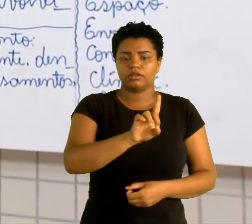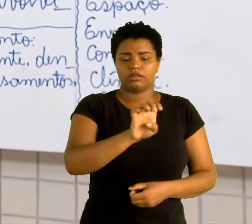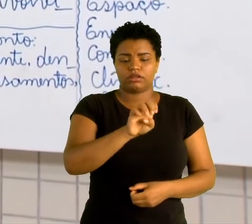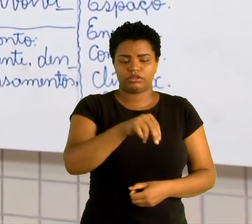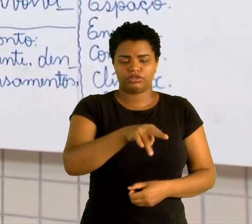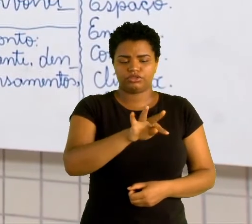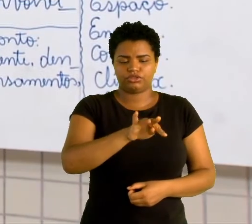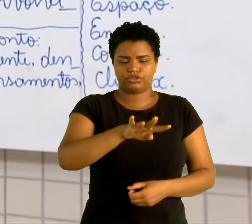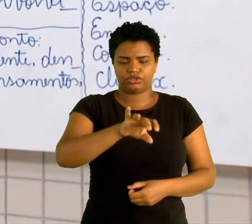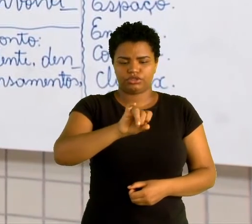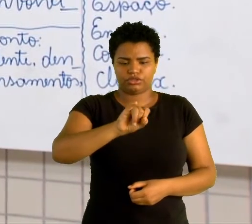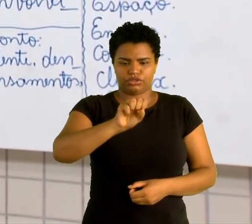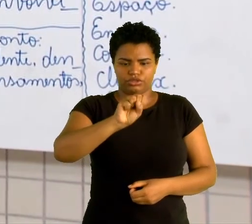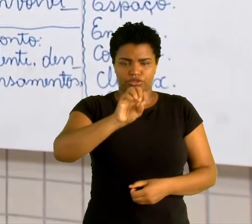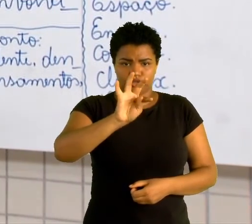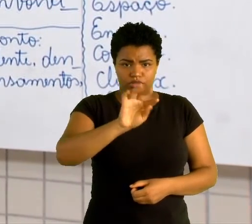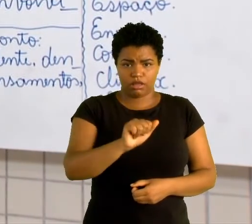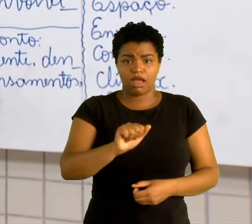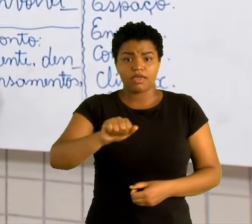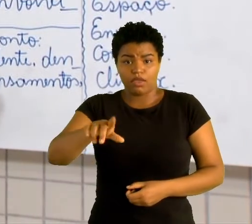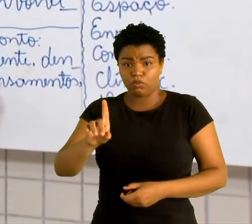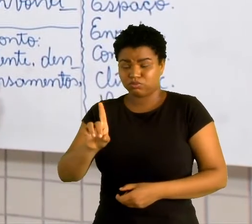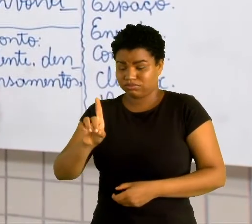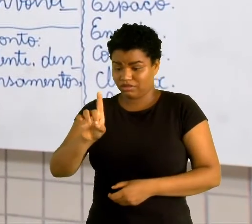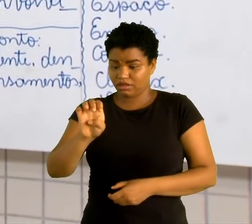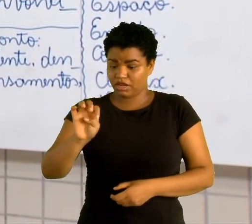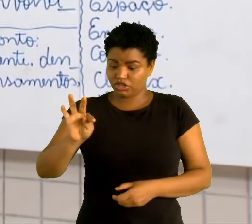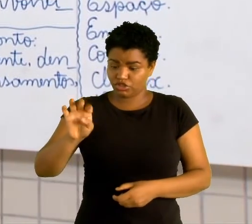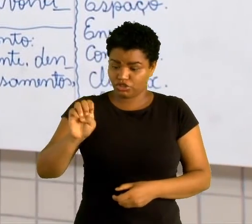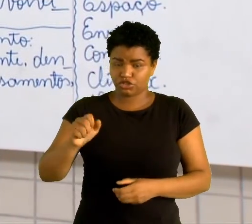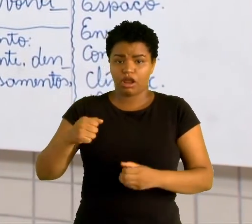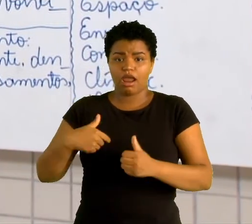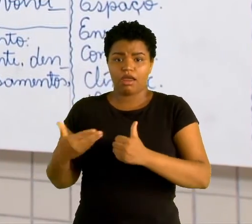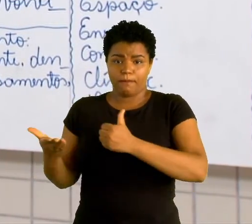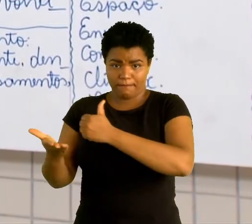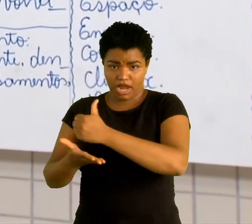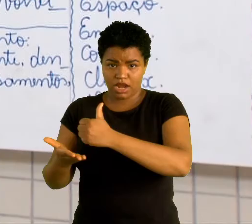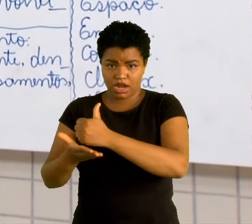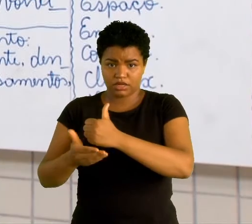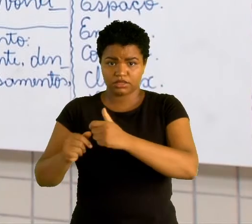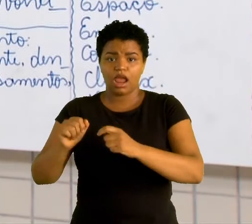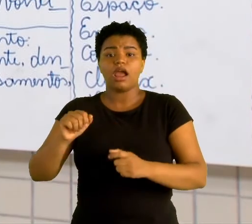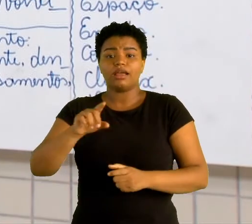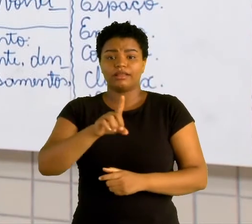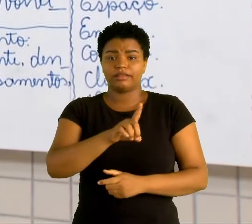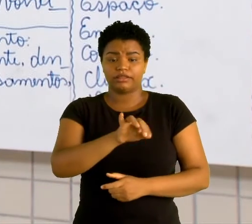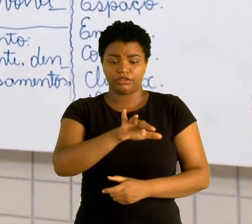Dentista é uma palavra derivada de dente, que também é um substantivo.